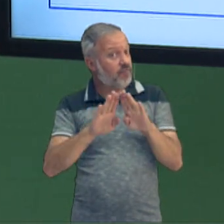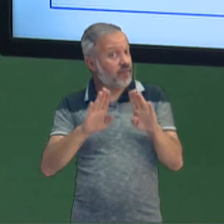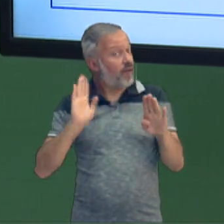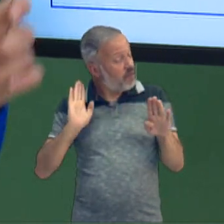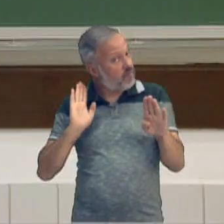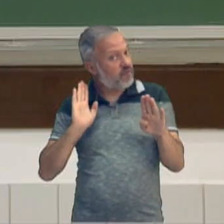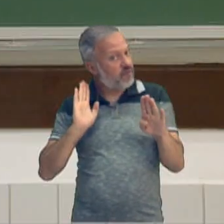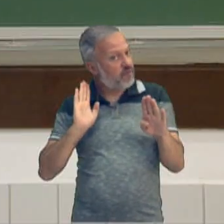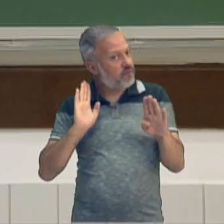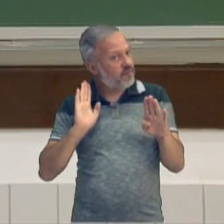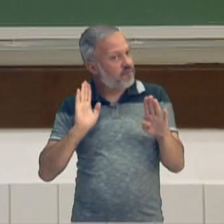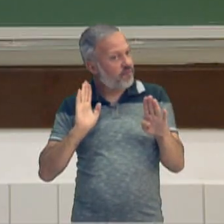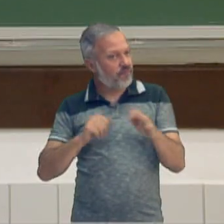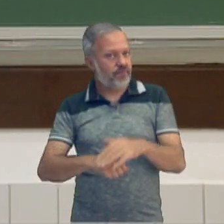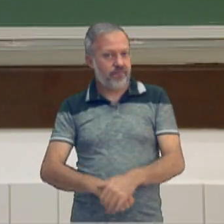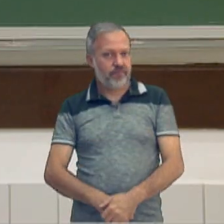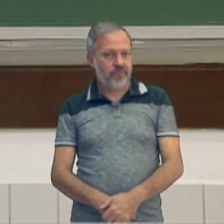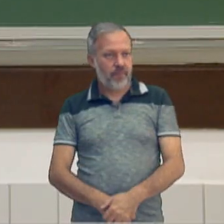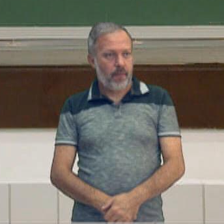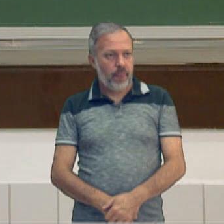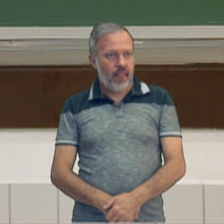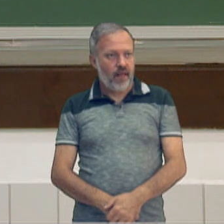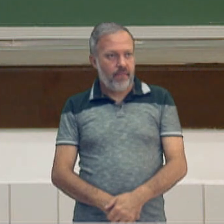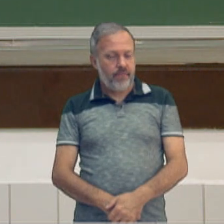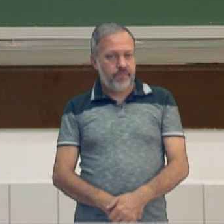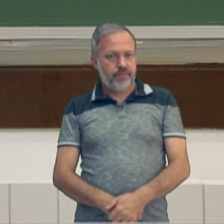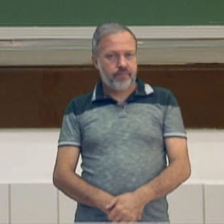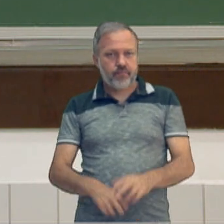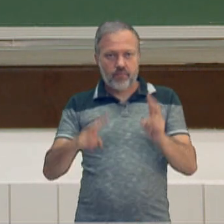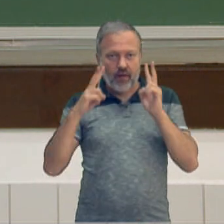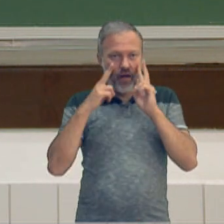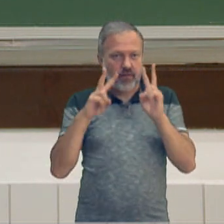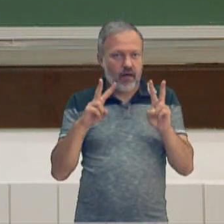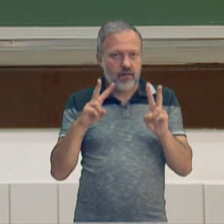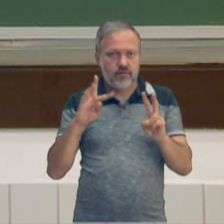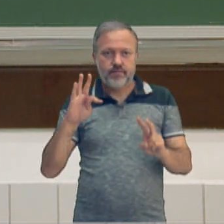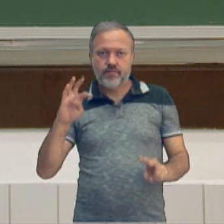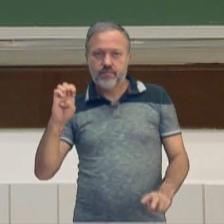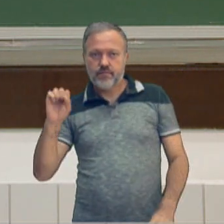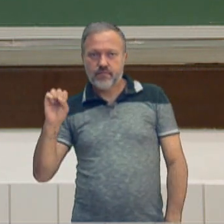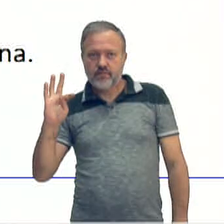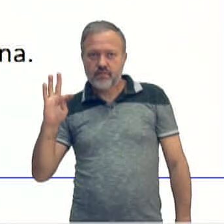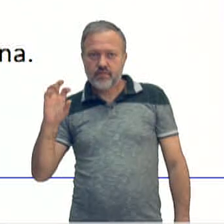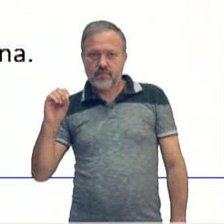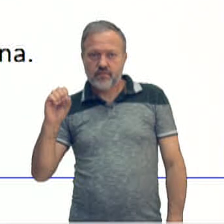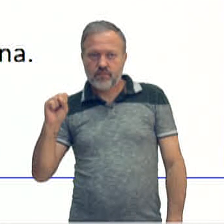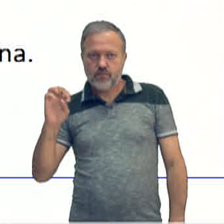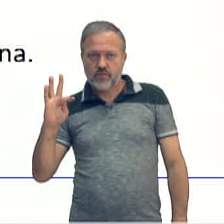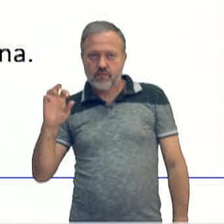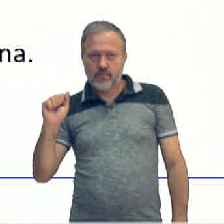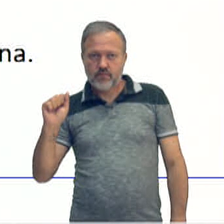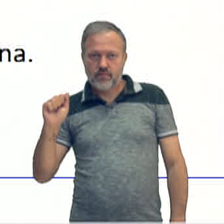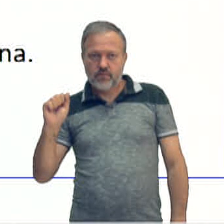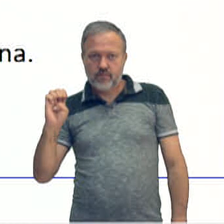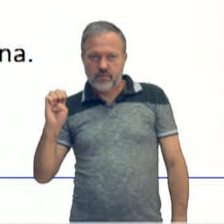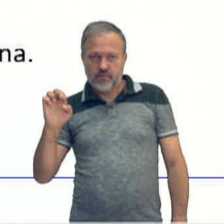da tua alimentação. Olha só, então vamos ver o que tem a ver a testosterona com o lipídio, com o colesterol,